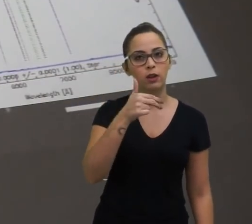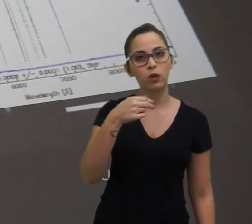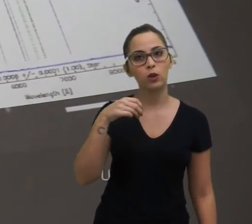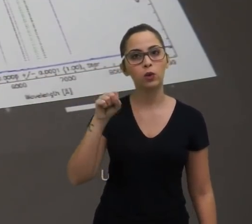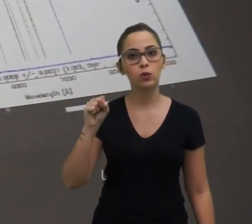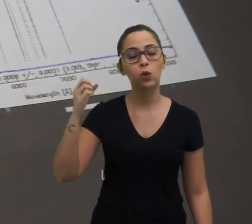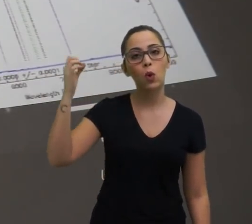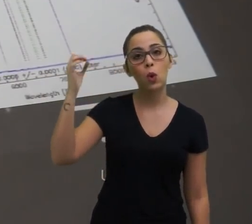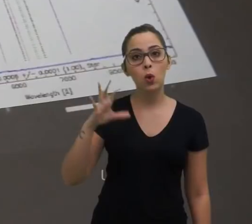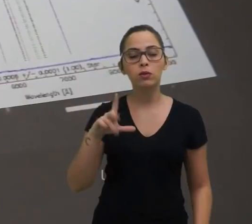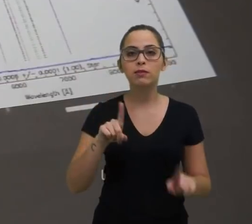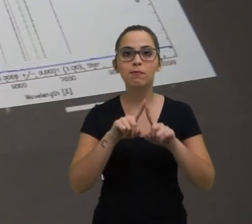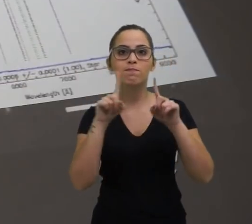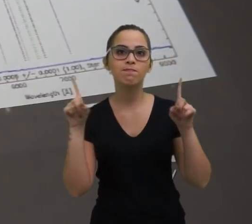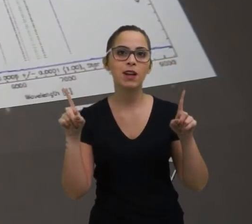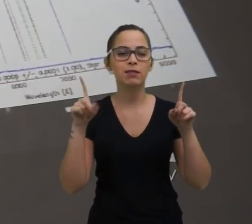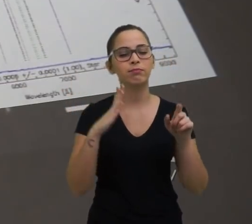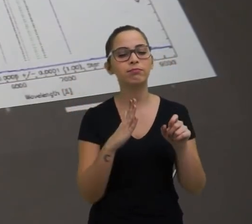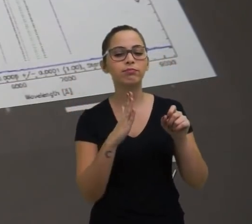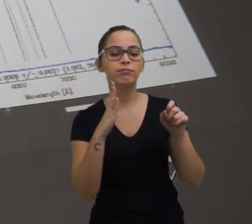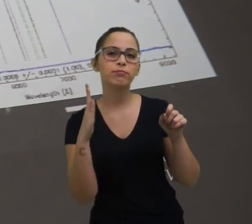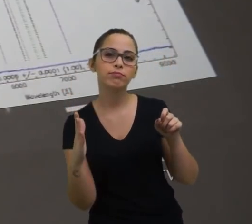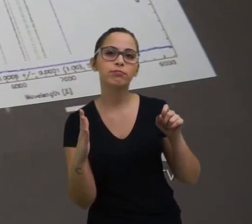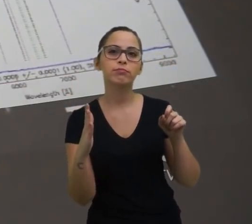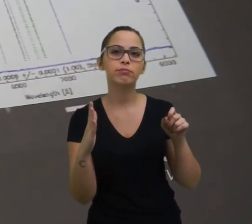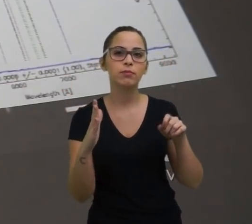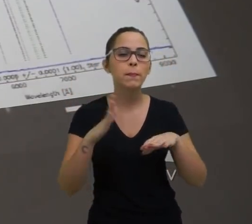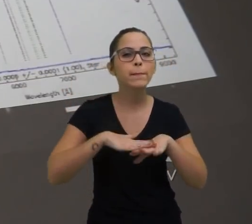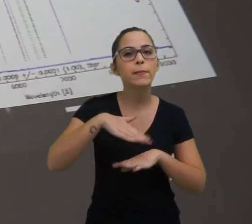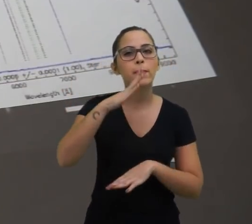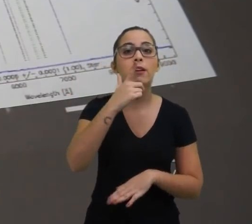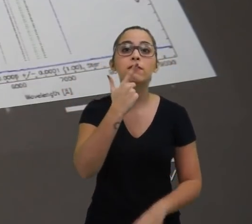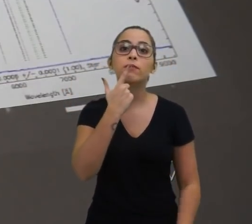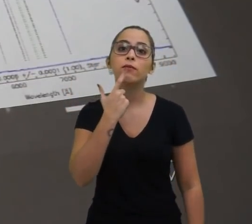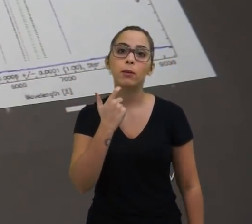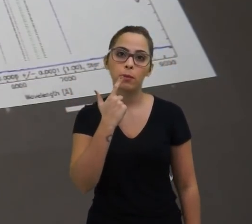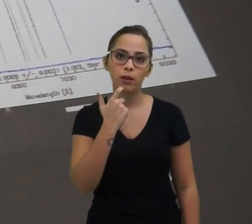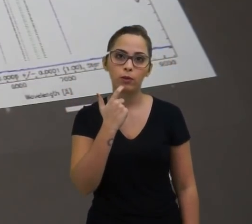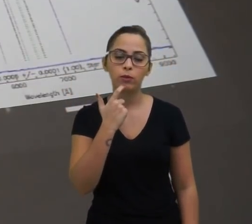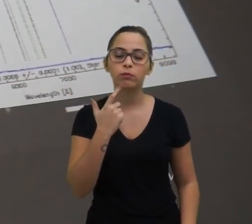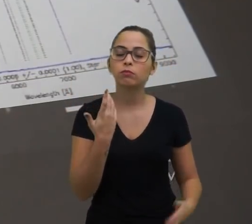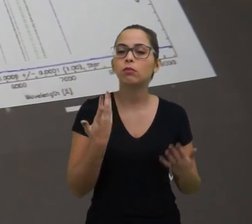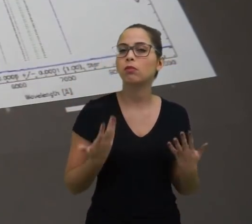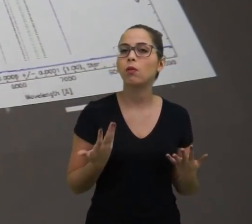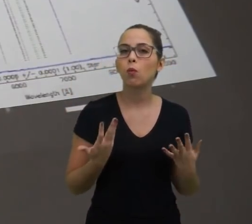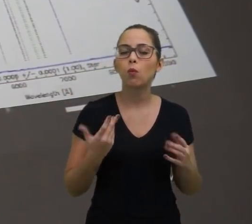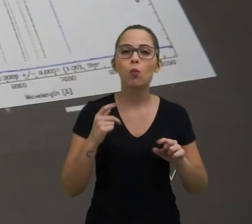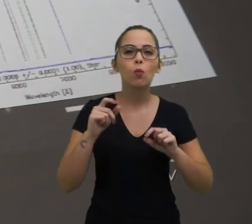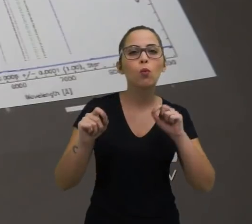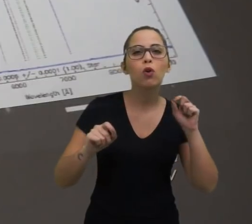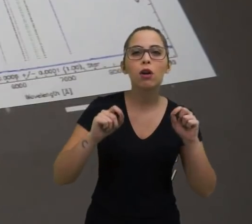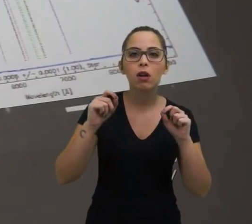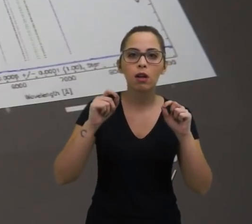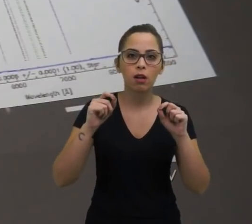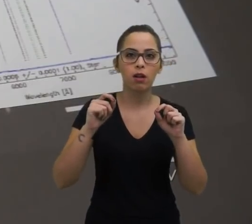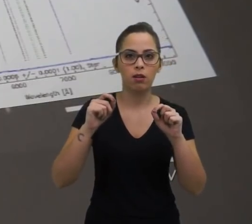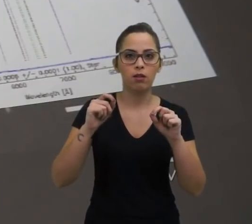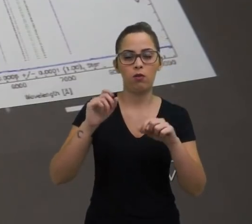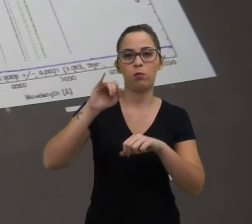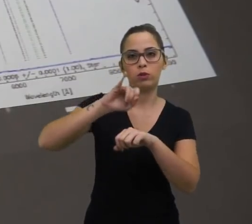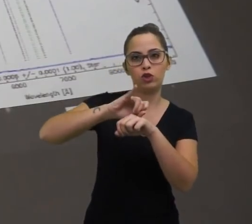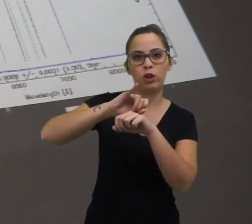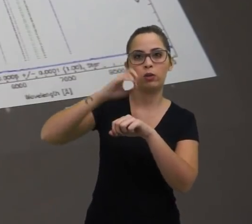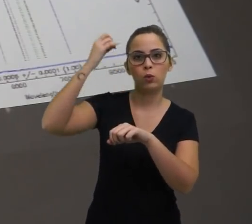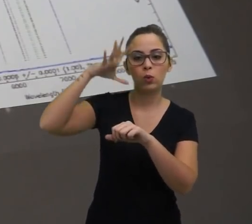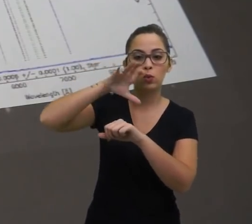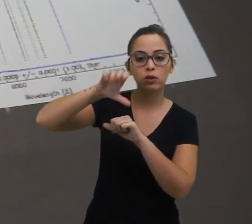ela está se afastando, se esse objeto está se afastando da gente? Então ele propôs, não, isso aqui são átomos de